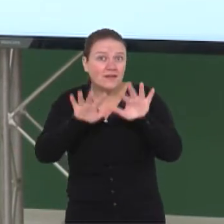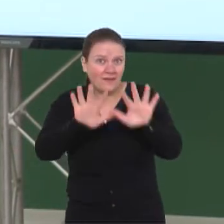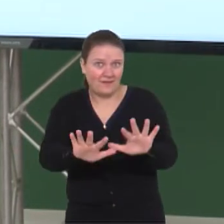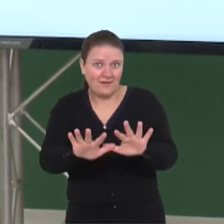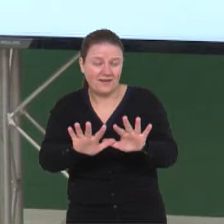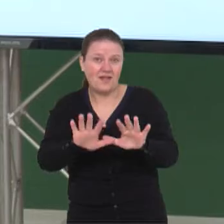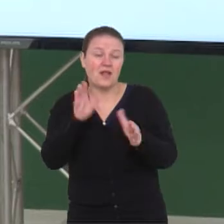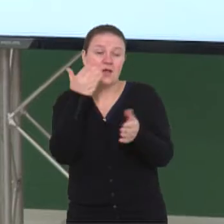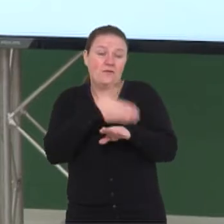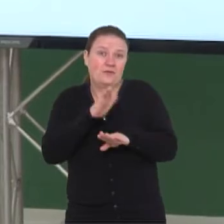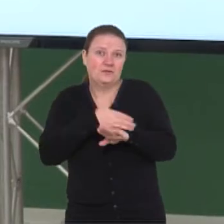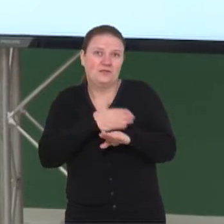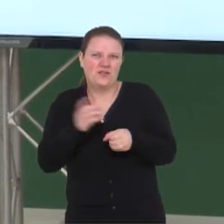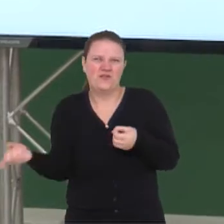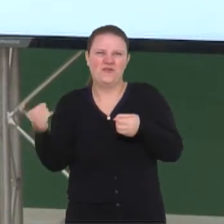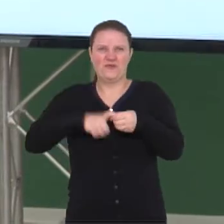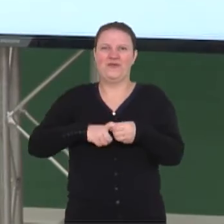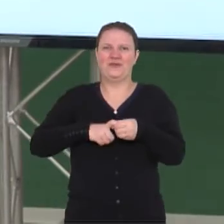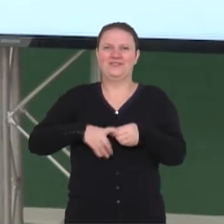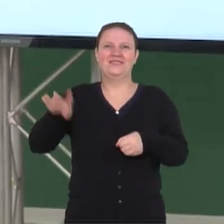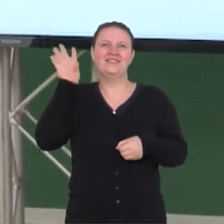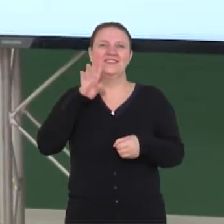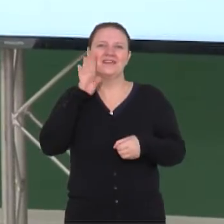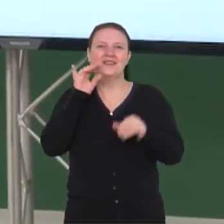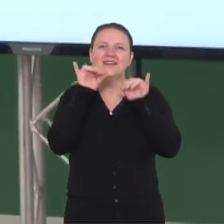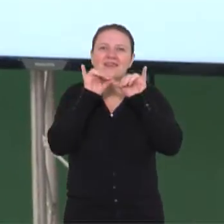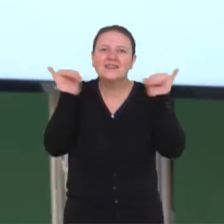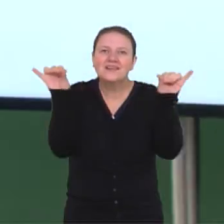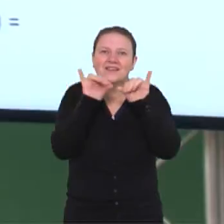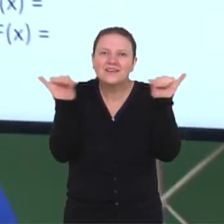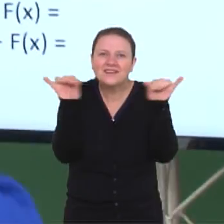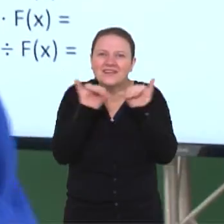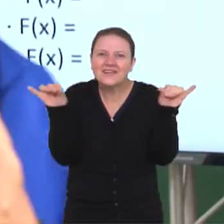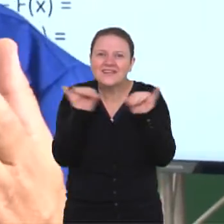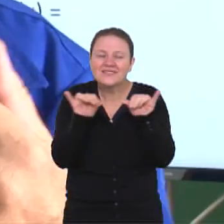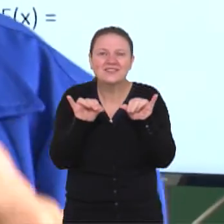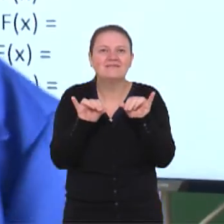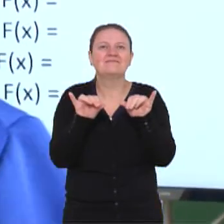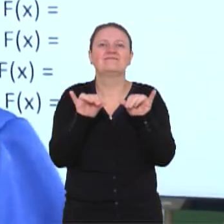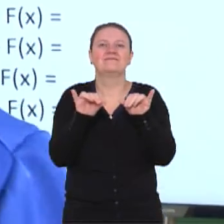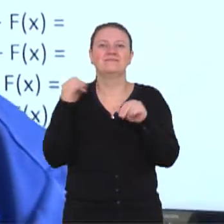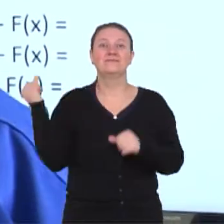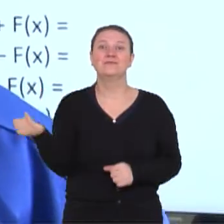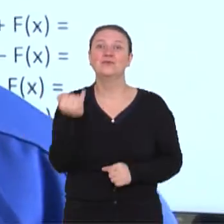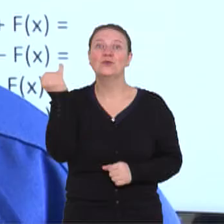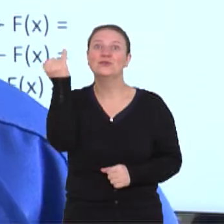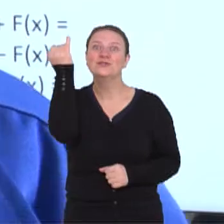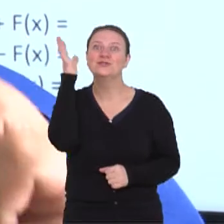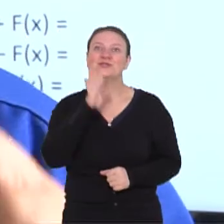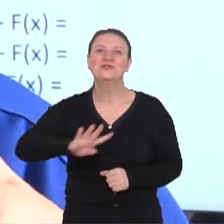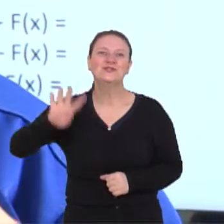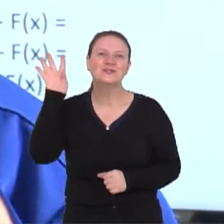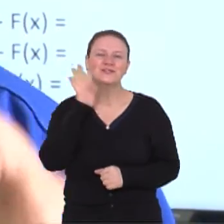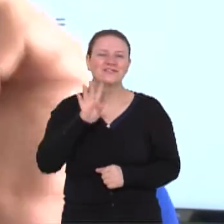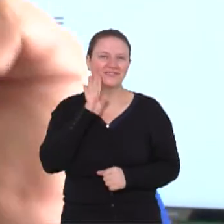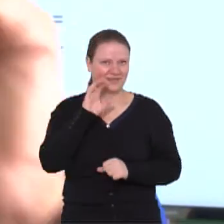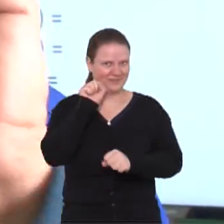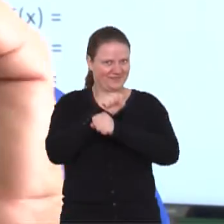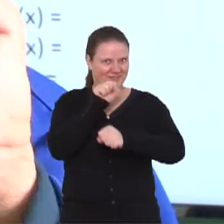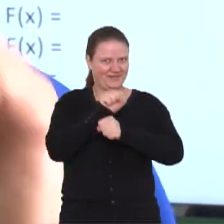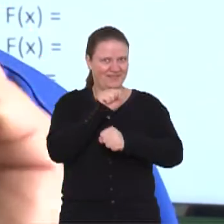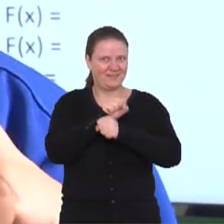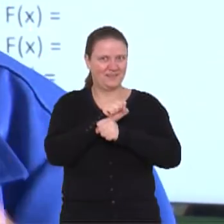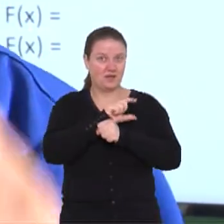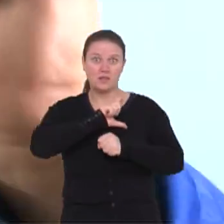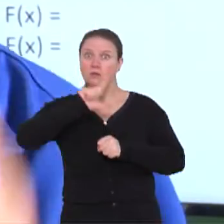exercício e volta que eu tenho algo quente. Notícia, vem cá, vem comigo aqui. Notícia boa, guarda aí,